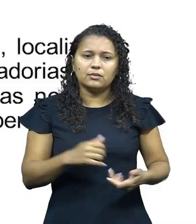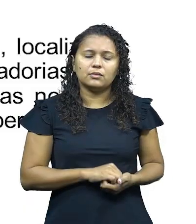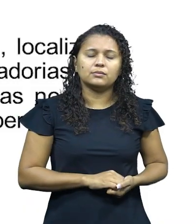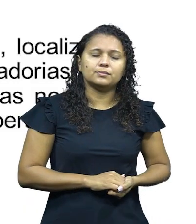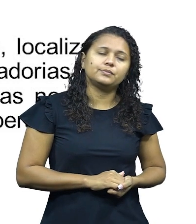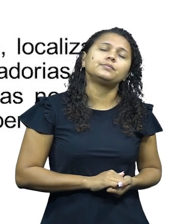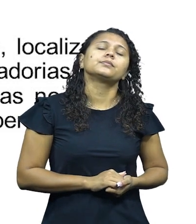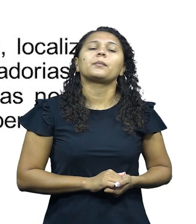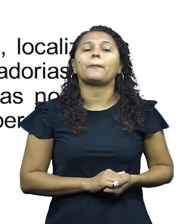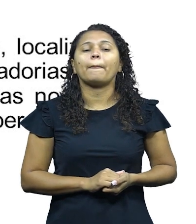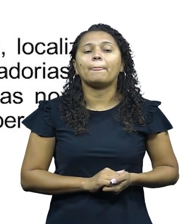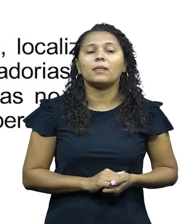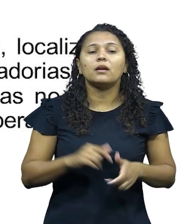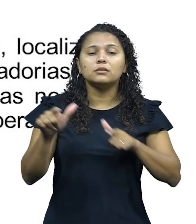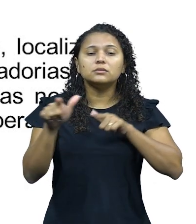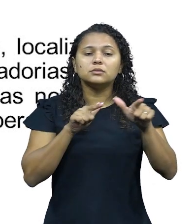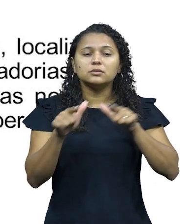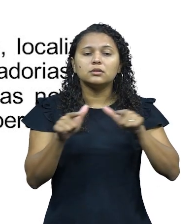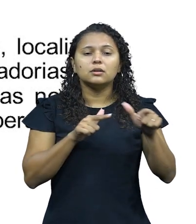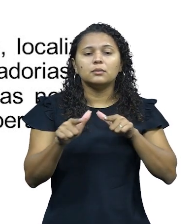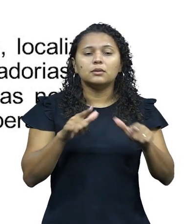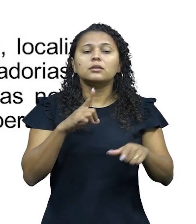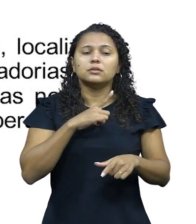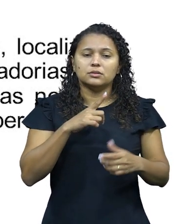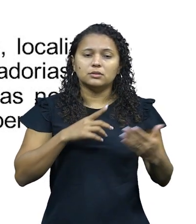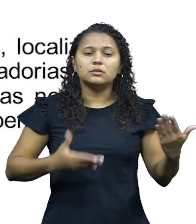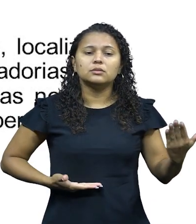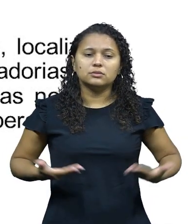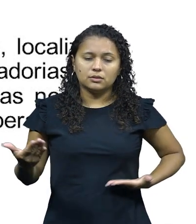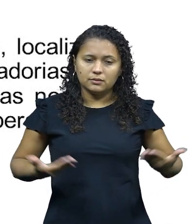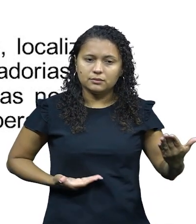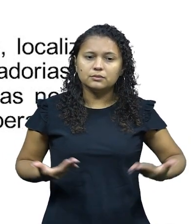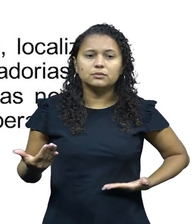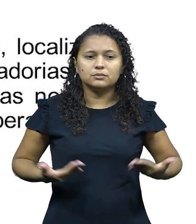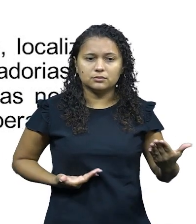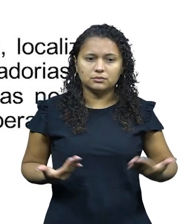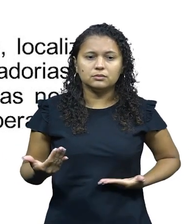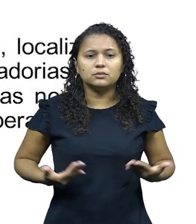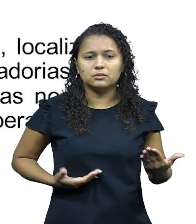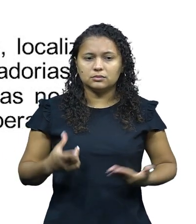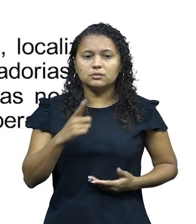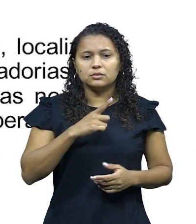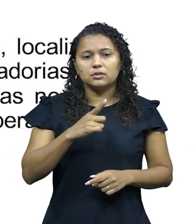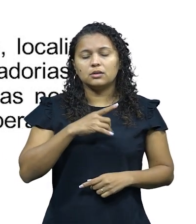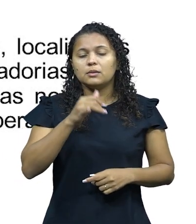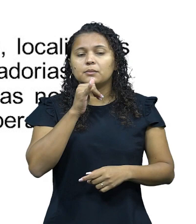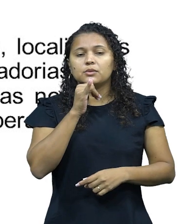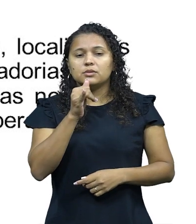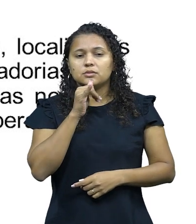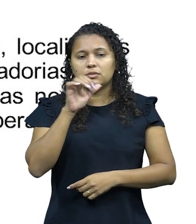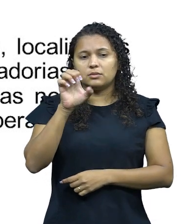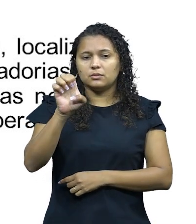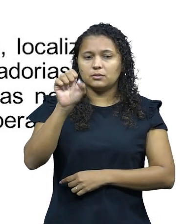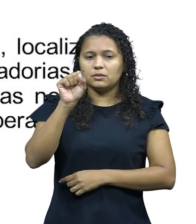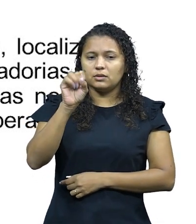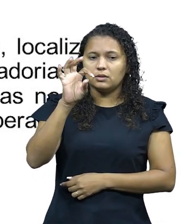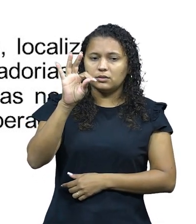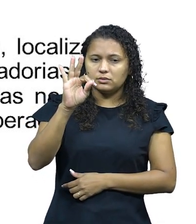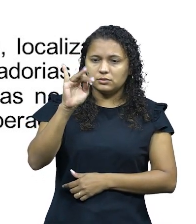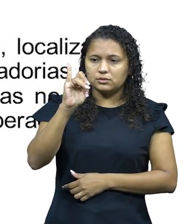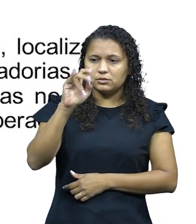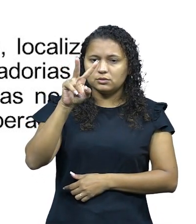força. O trabalhador portuário, ele tem alguns serviços, né? Ele faz alguns serviços, por exemplo, o serviço